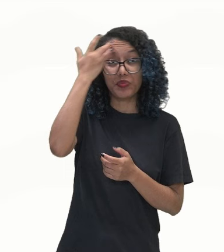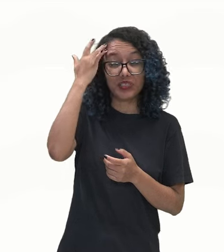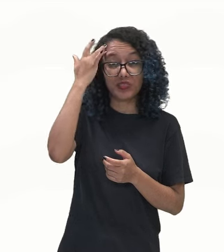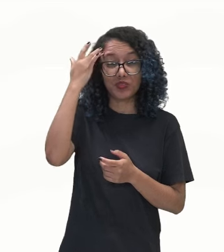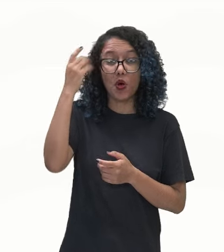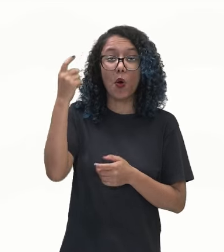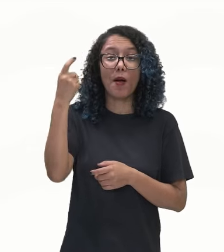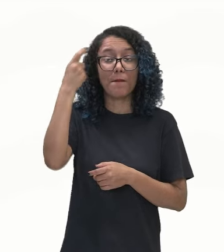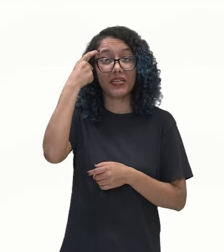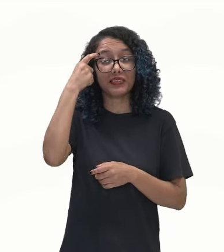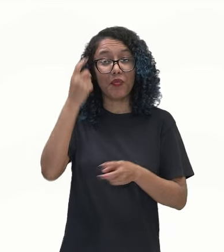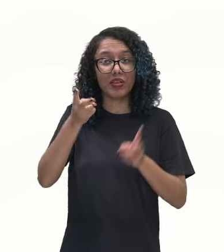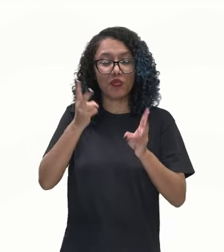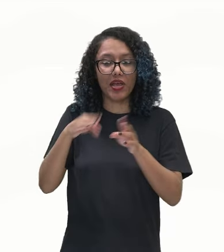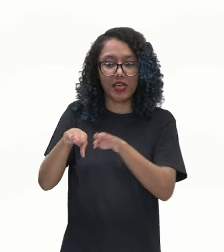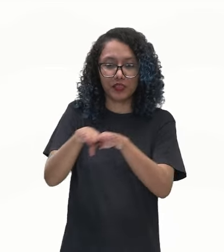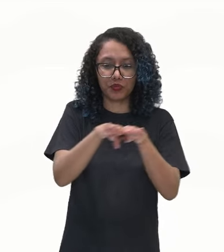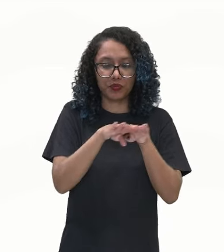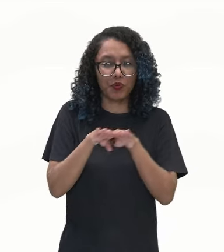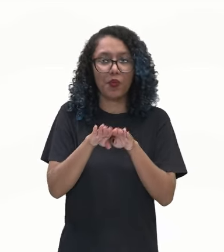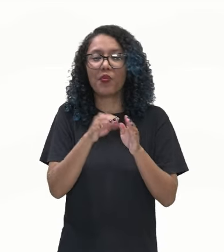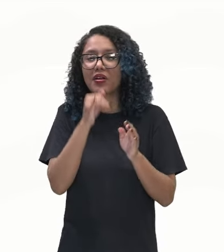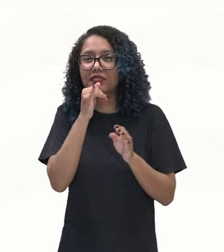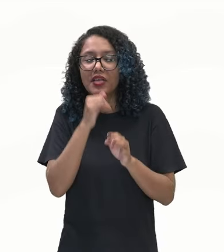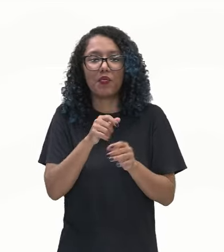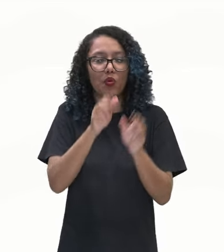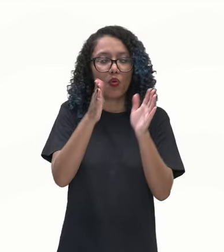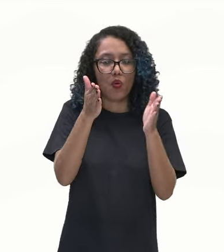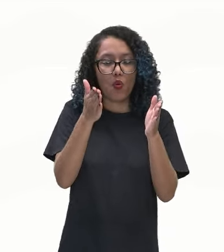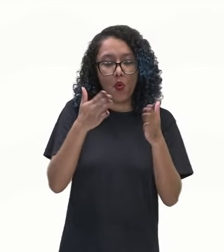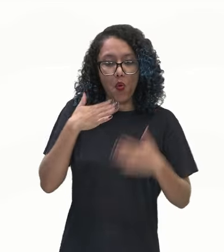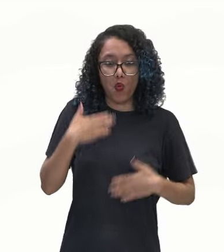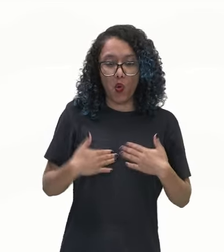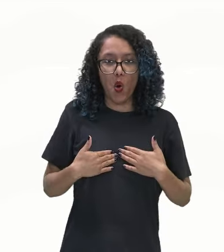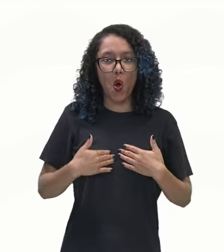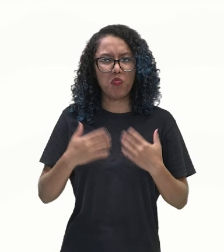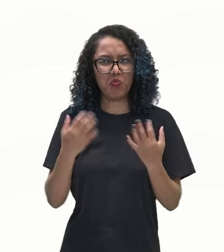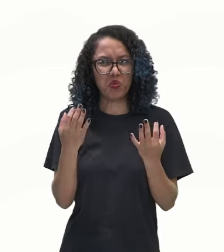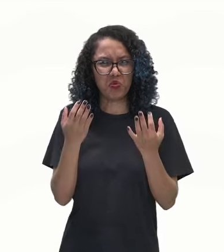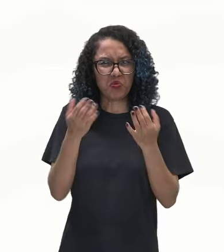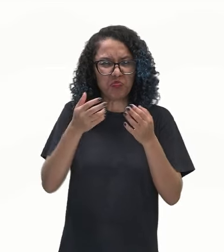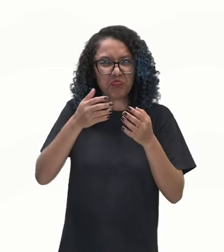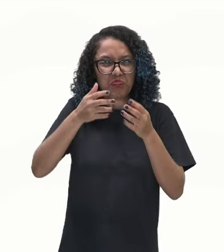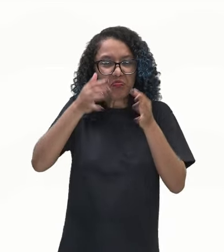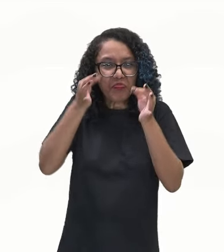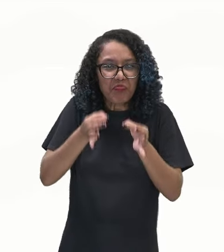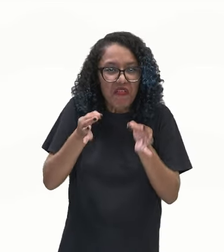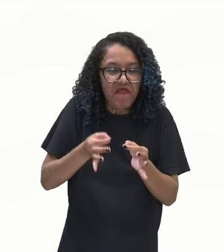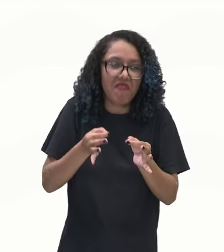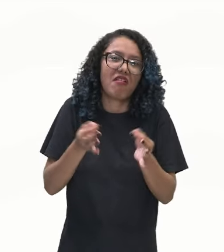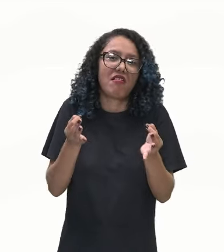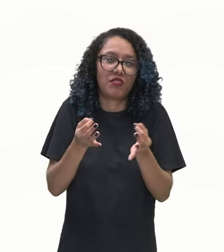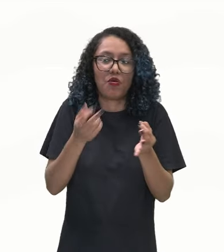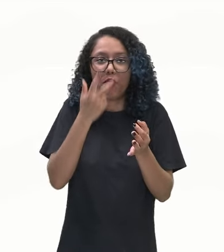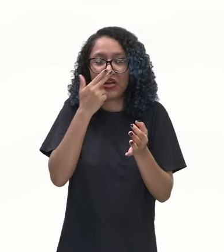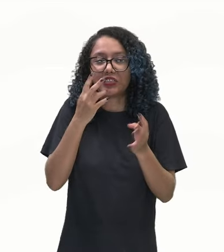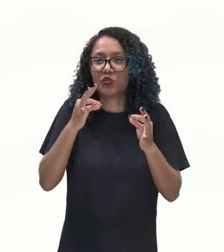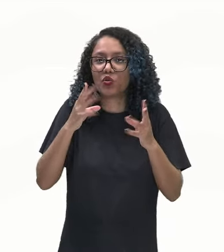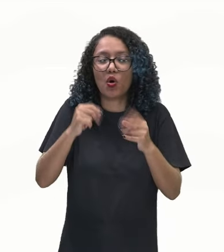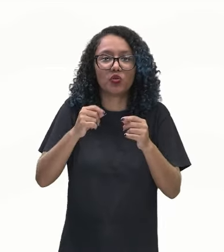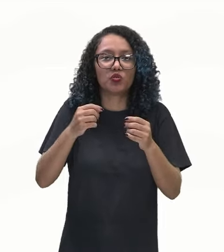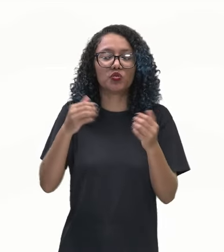tipo de corpo ideal, tá? A fitness, quer dizer, todos concordam com aquele padrão, né, de